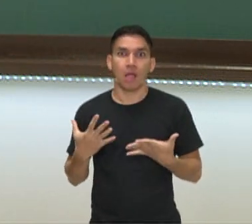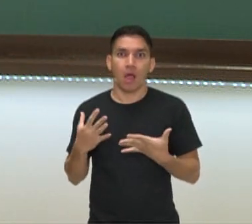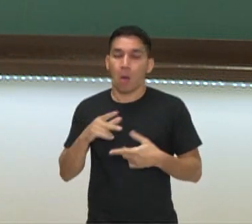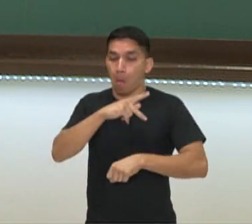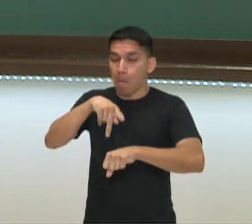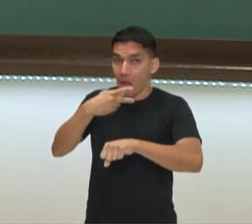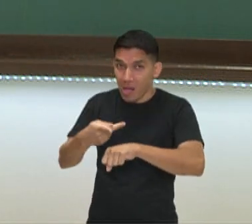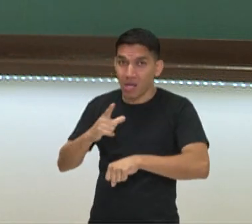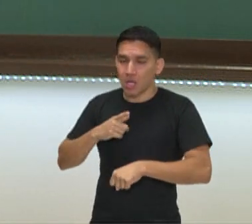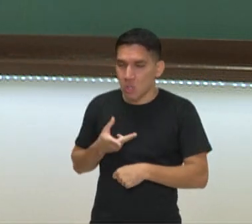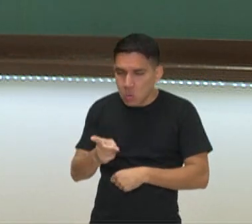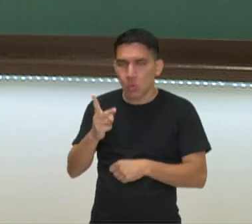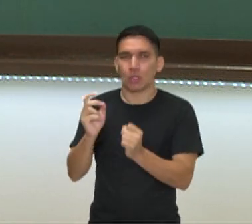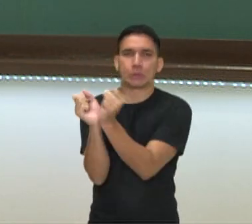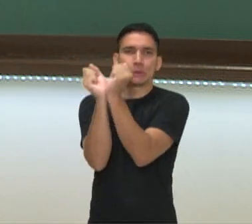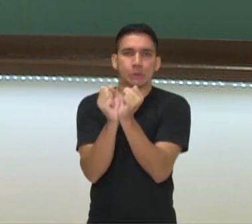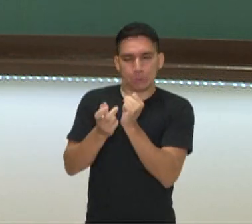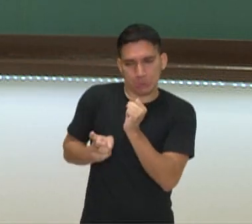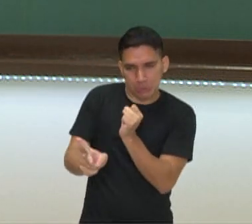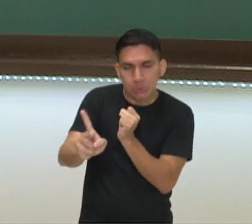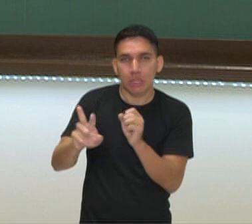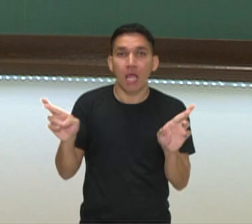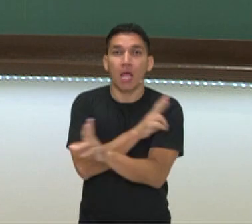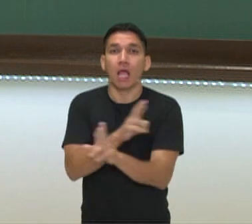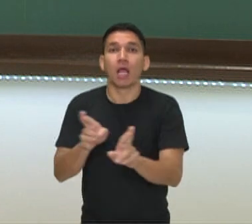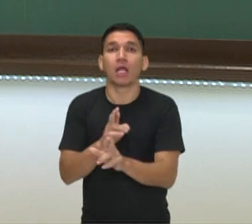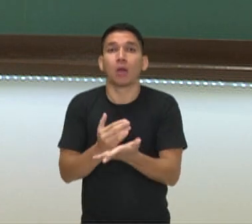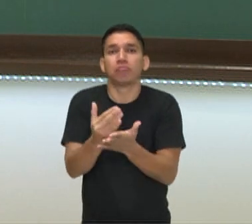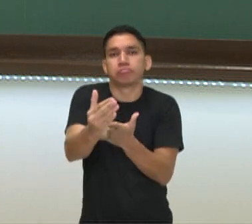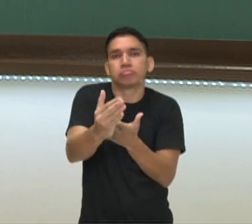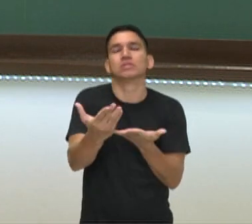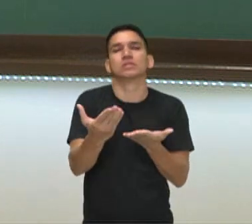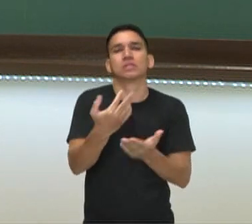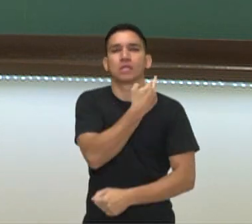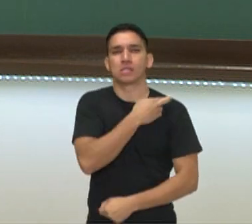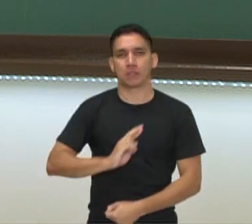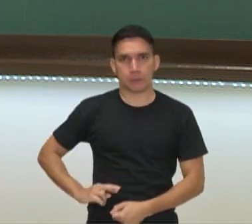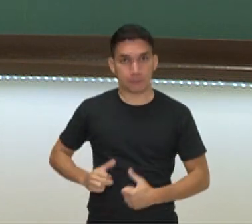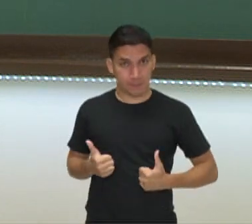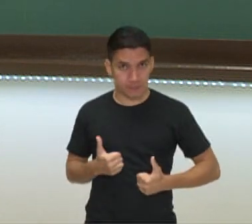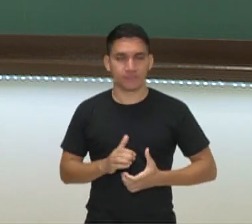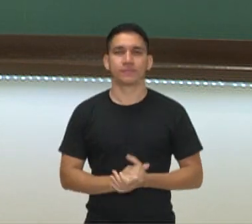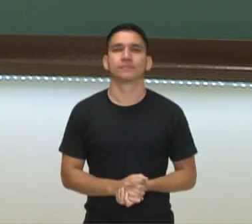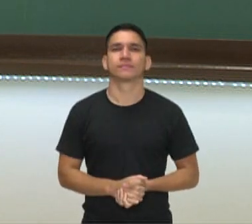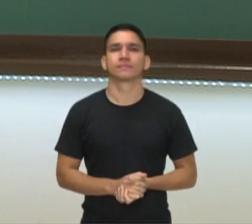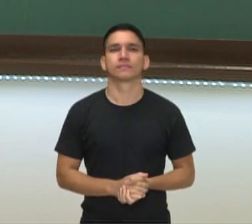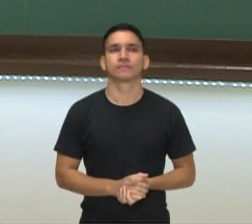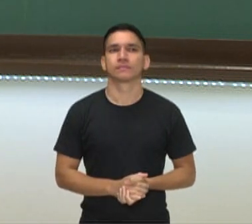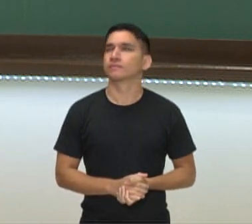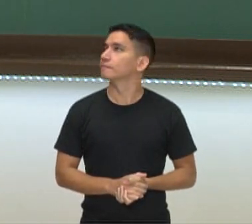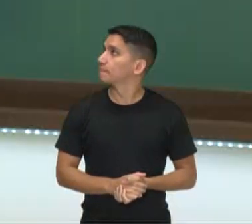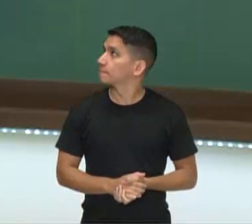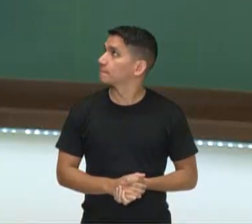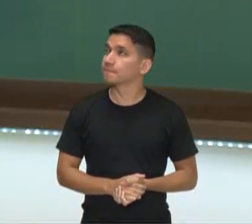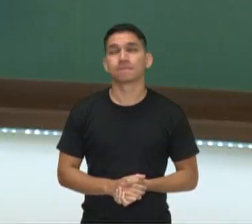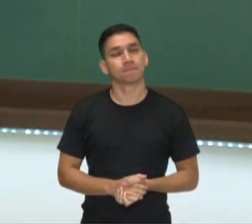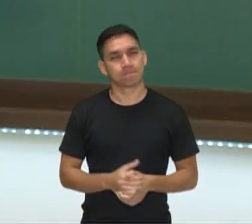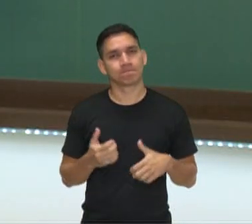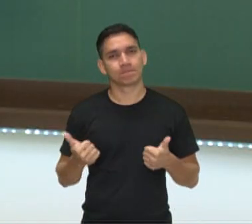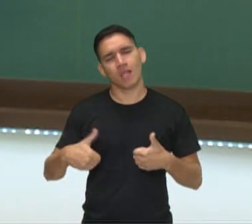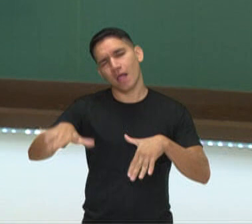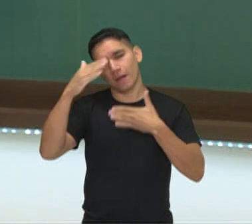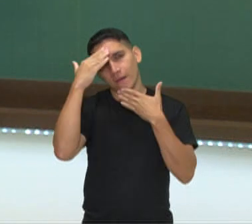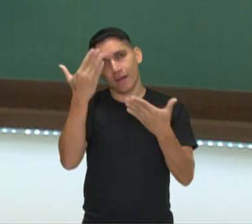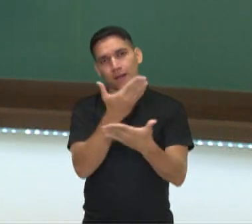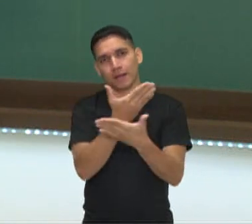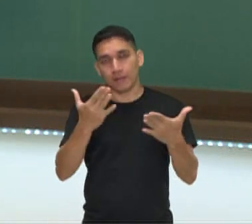oligárquico, escravocrata, ainda relacionado ao início dessa república. Bacana? Maravilha? Eu agradeço